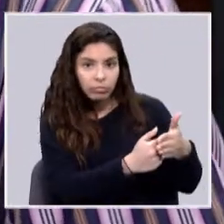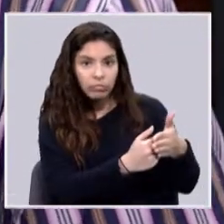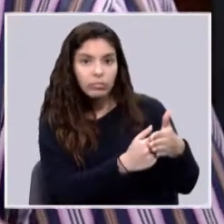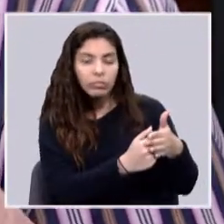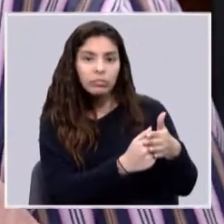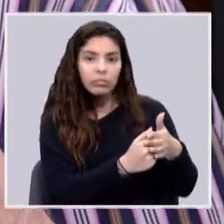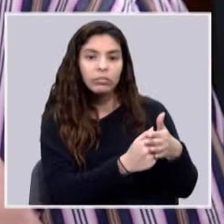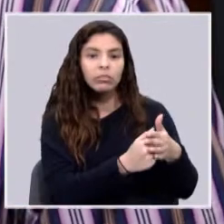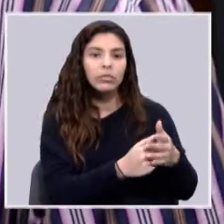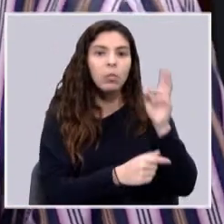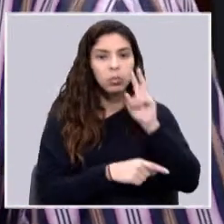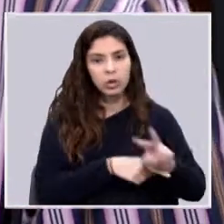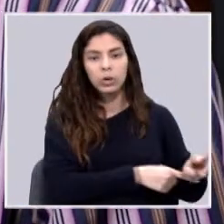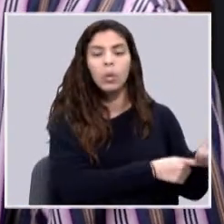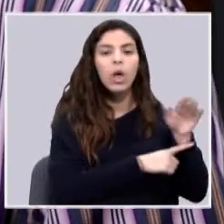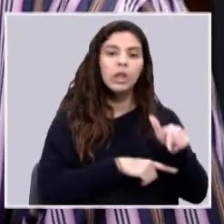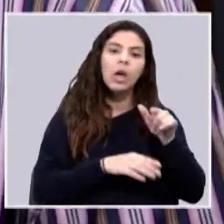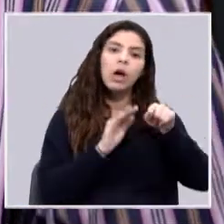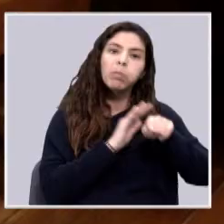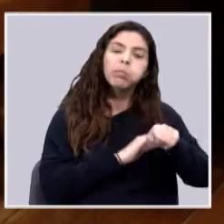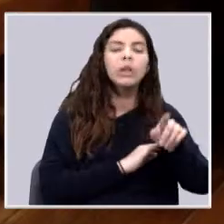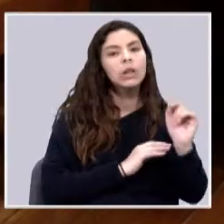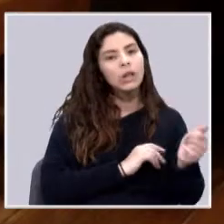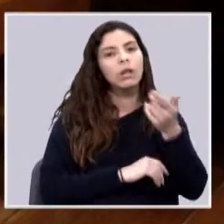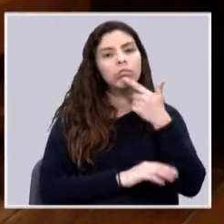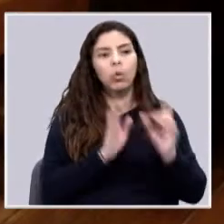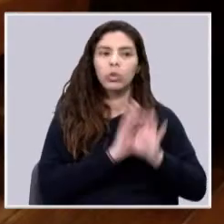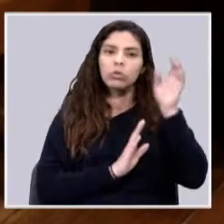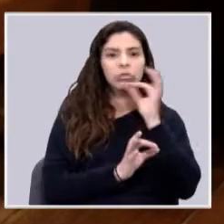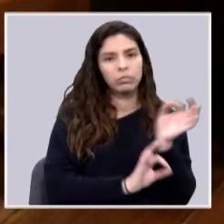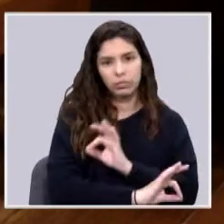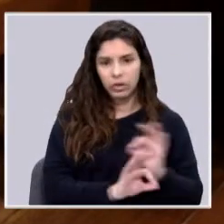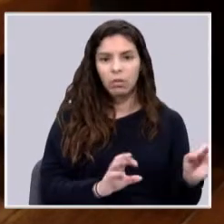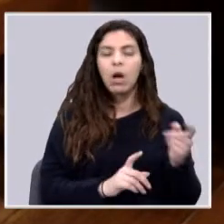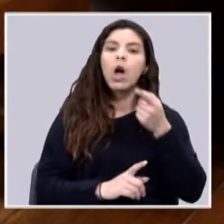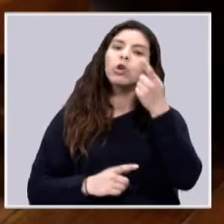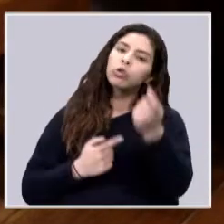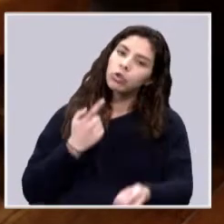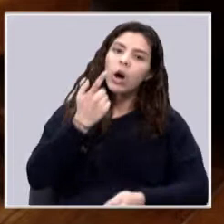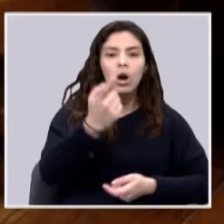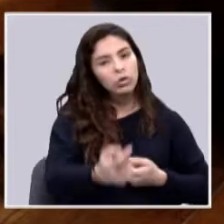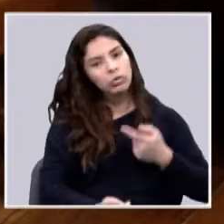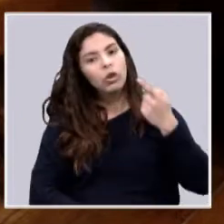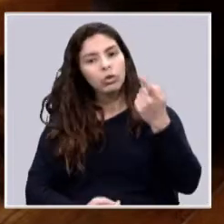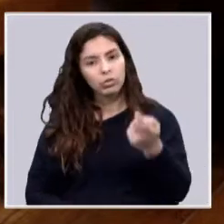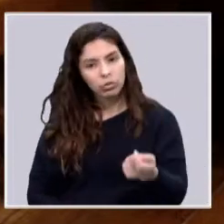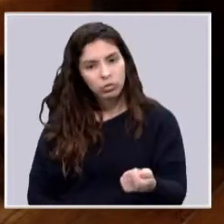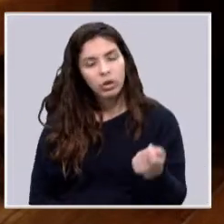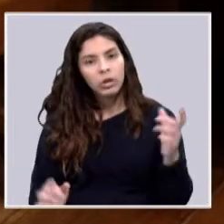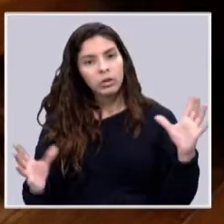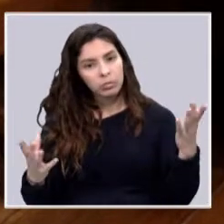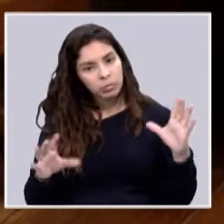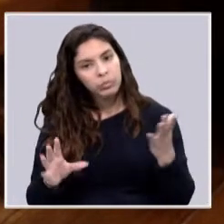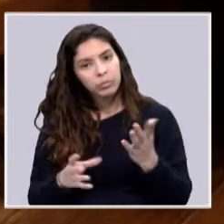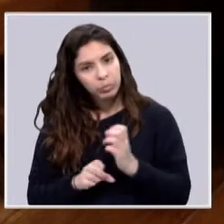cativeiro agora têm condições excelentes. É uma atividade que está lentamente a